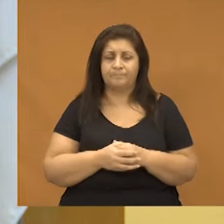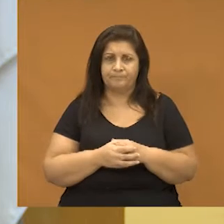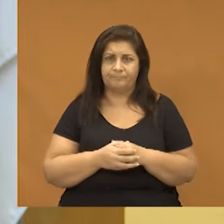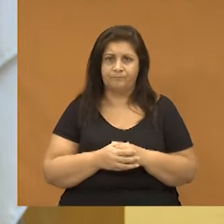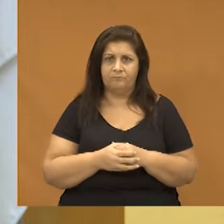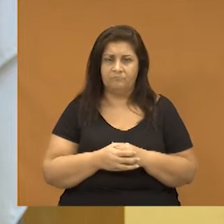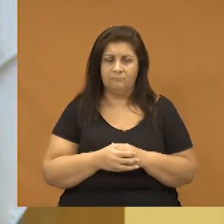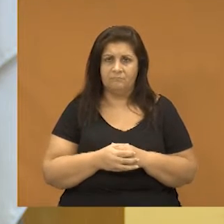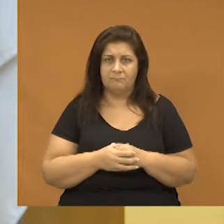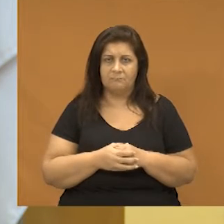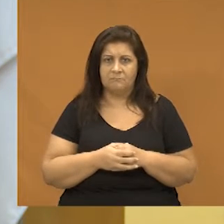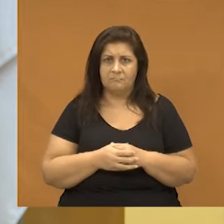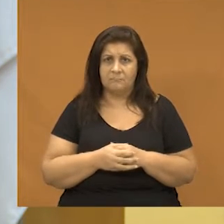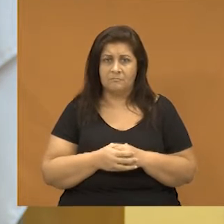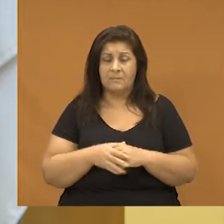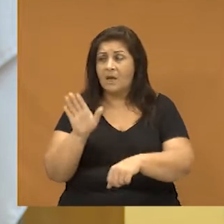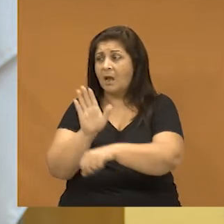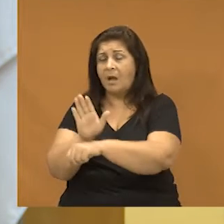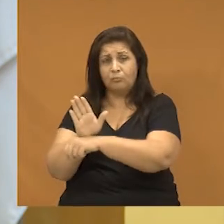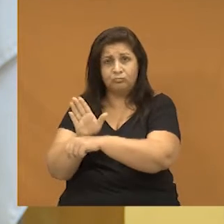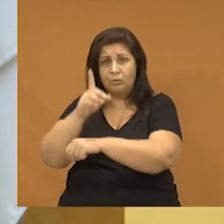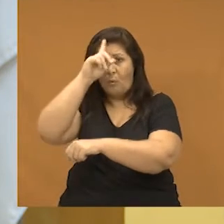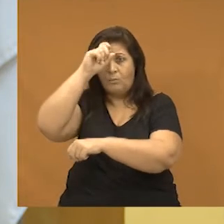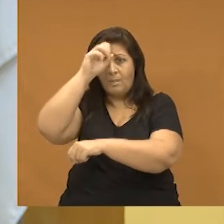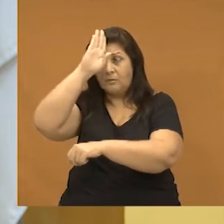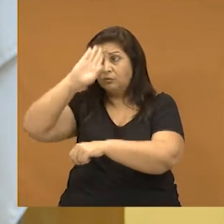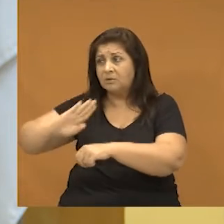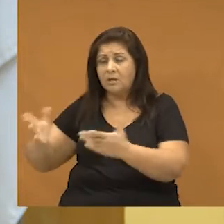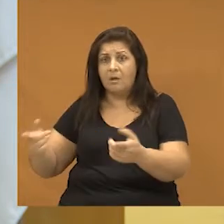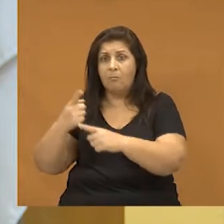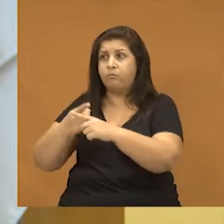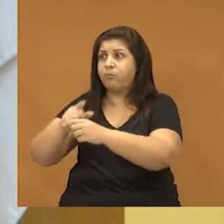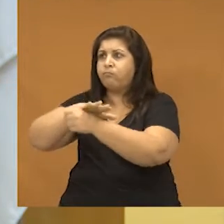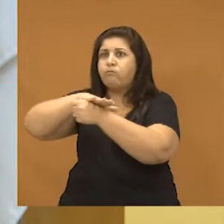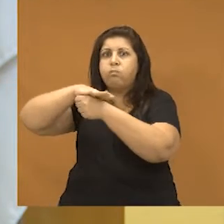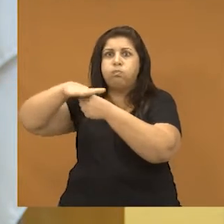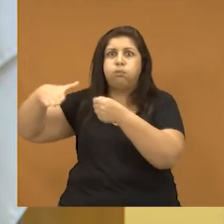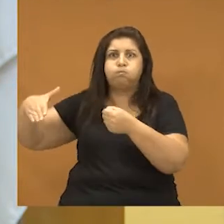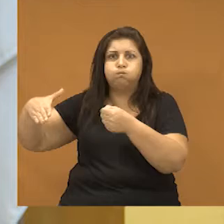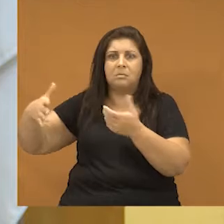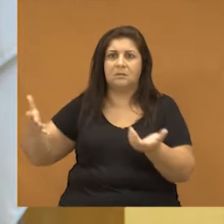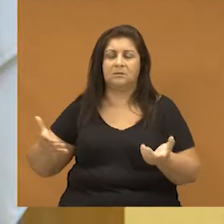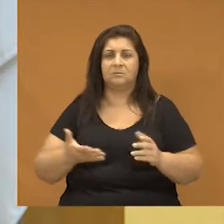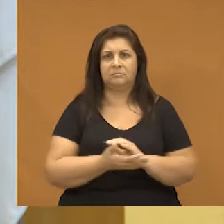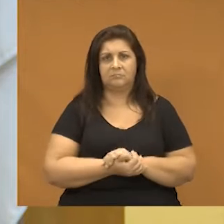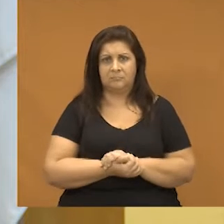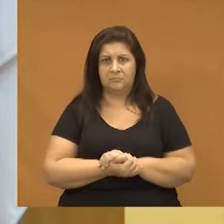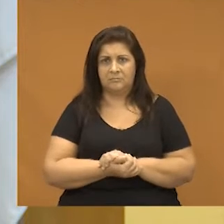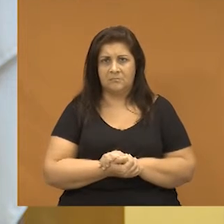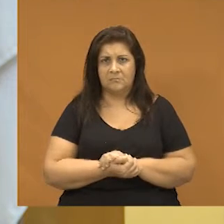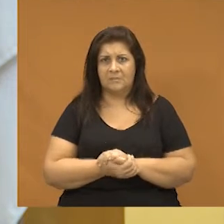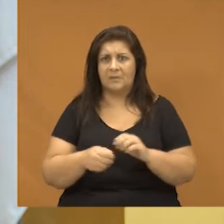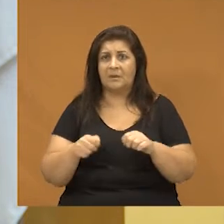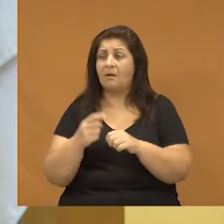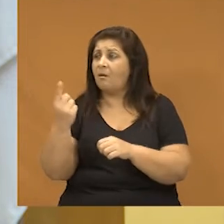consequentemente, contribuiria para amenizar a superlotação de hospitais públicos, gerando